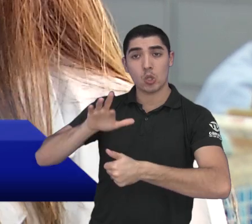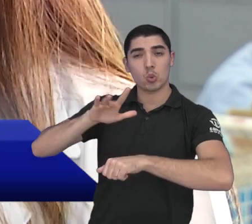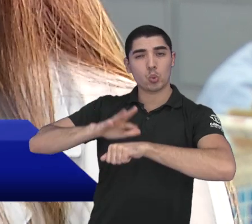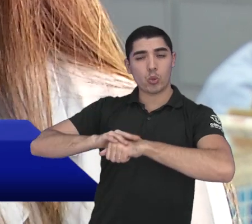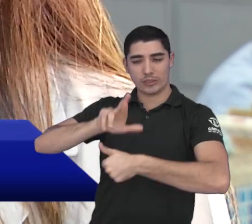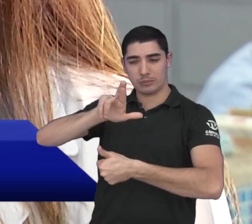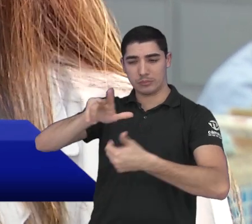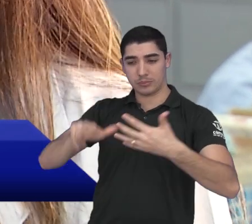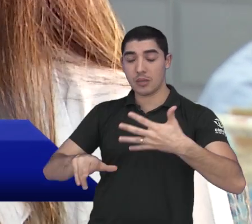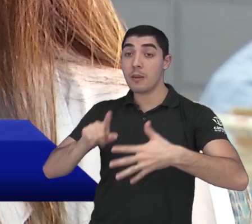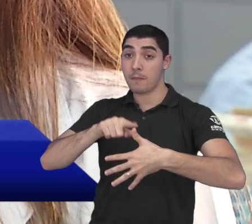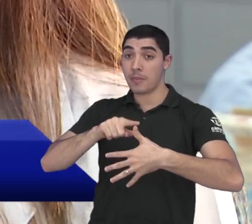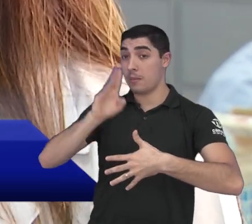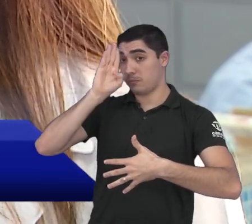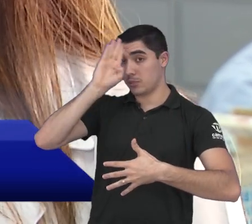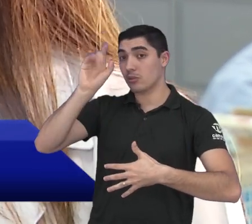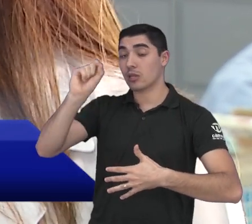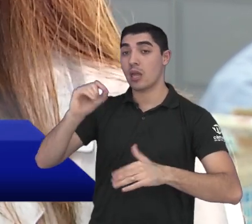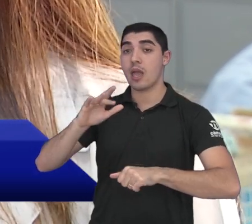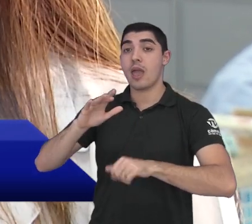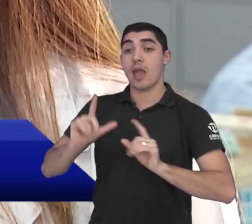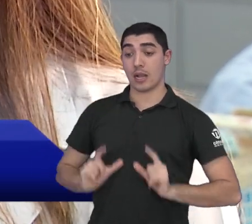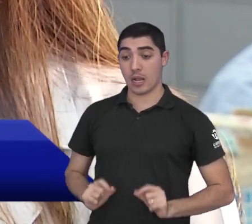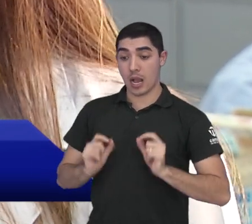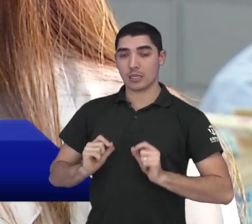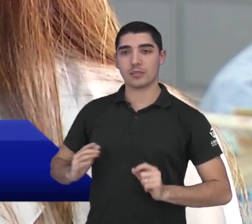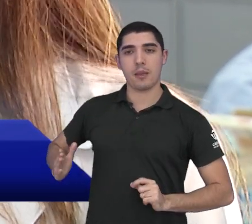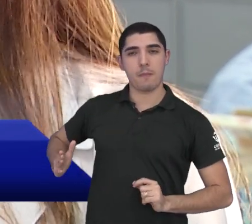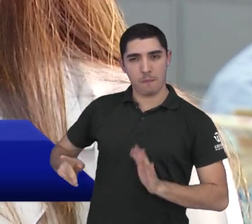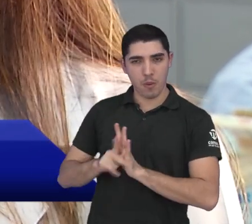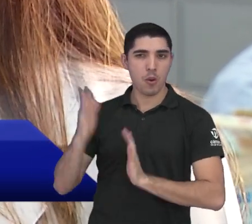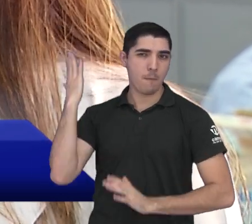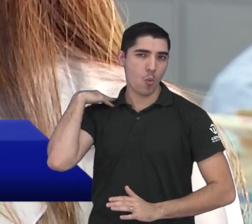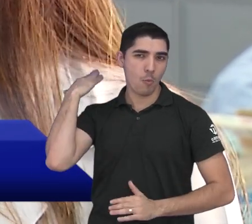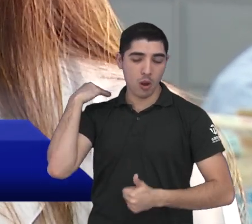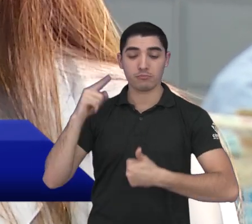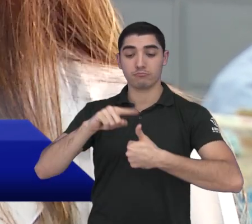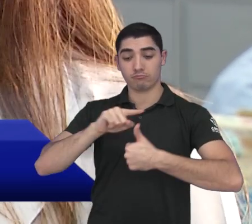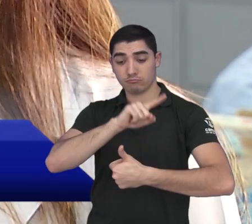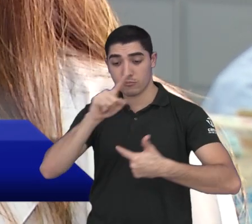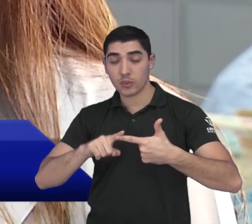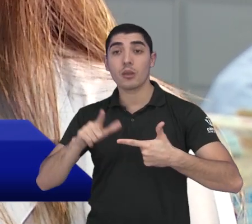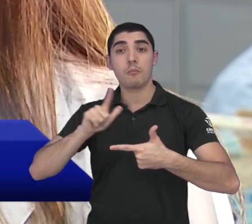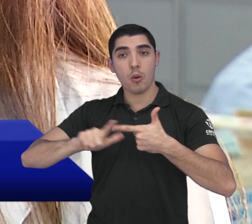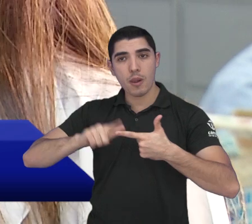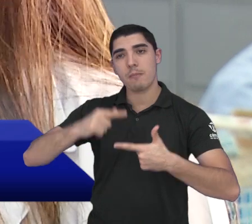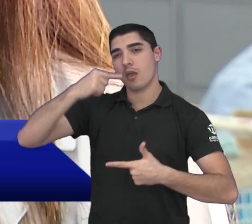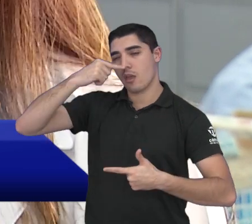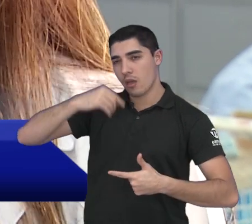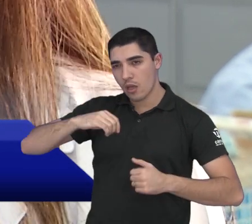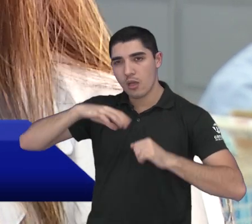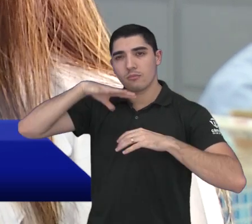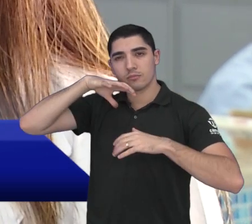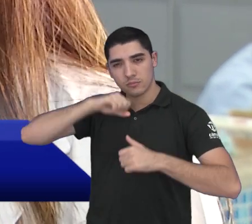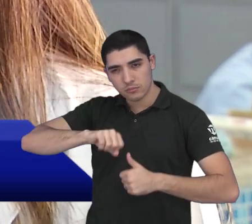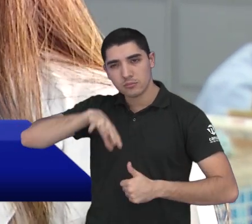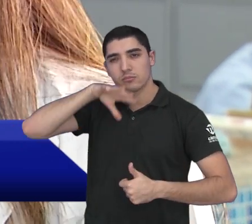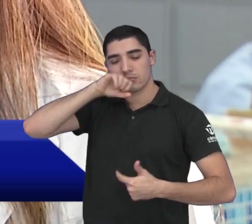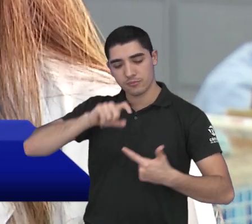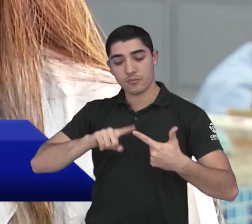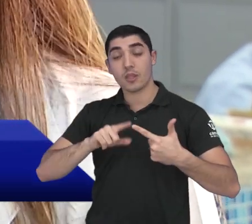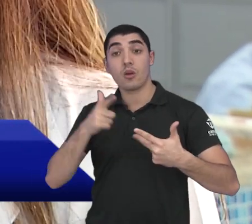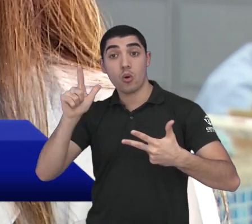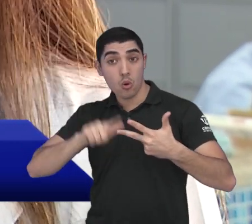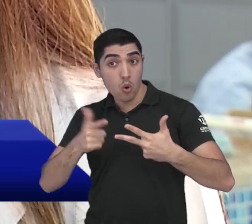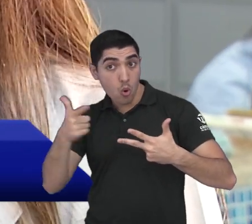doenças. Geralmente as pessoas lembram primeiramente do câncer de pulmão, mas ela é relacionada a diversas patologias respiratórias,